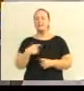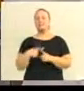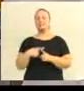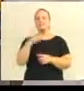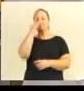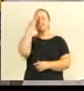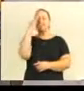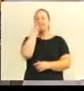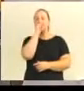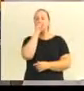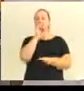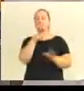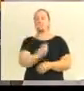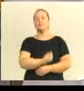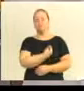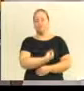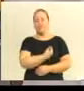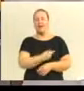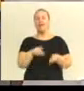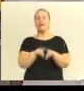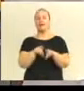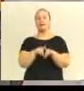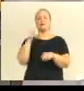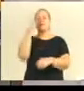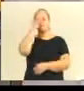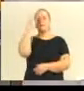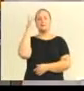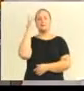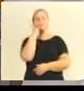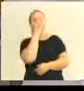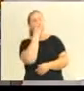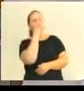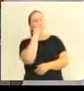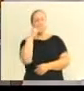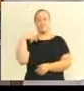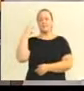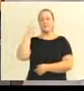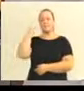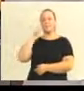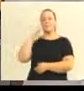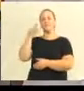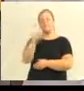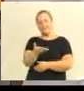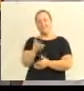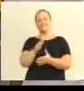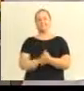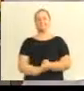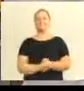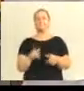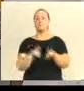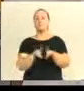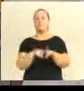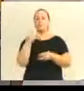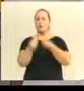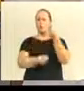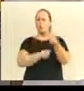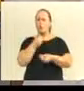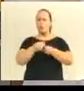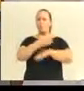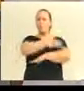oportunidade também ouviram do vereador wanderley as informações sobre a coligação blumenau guabiruba e também as nem a necessidade de continuarmos